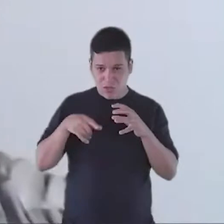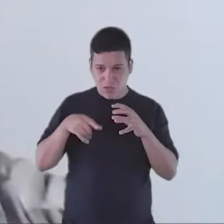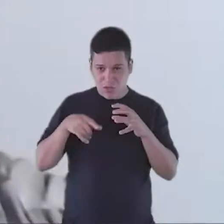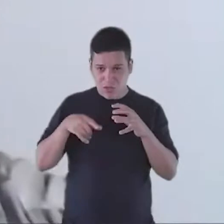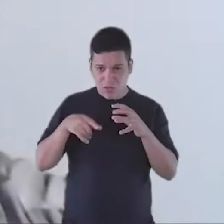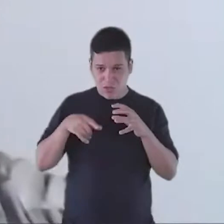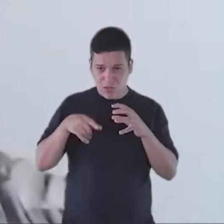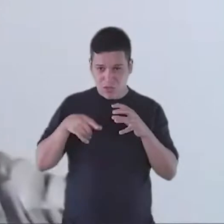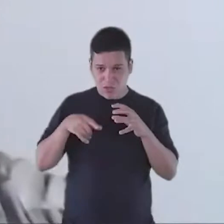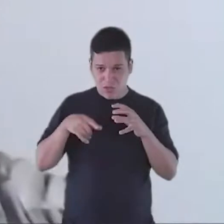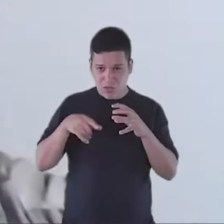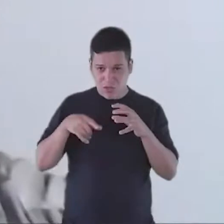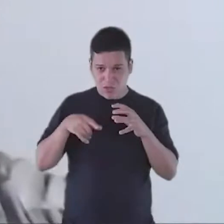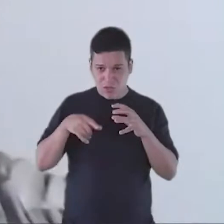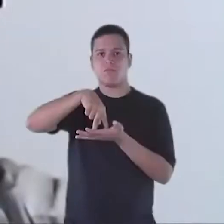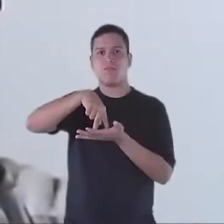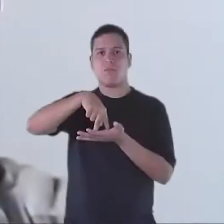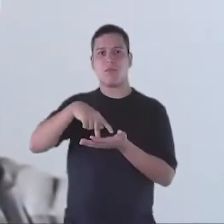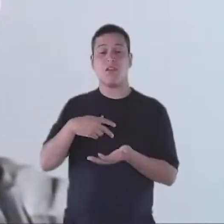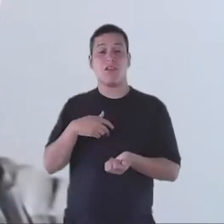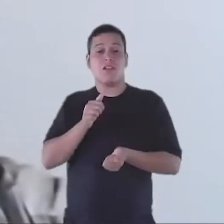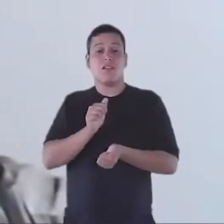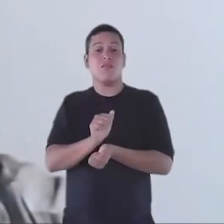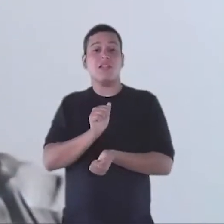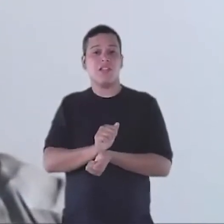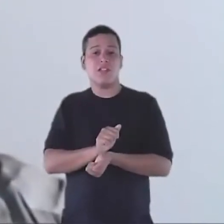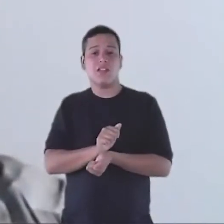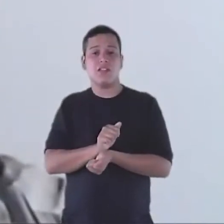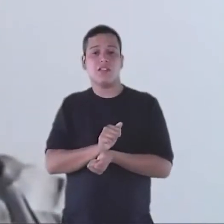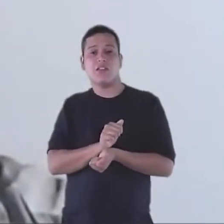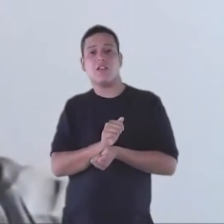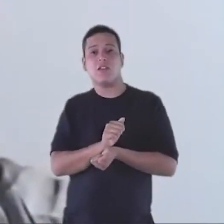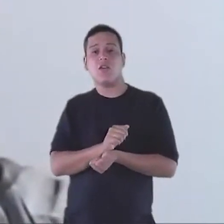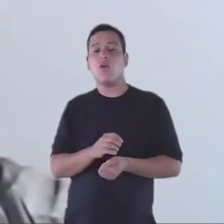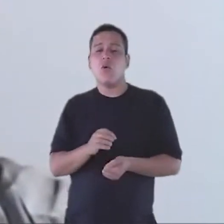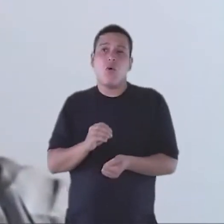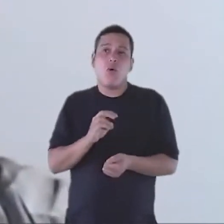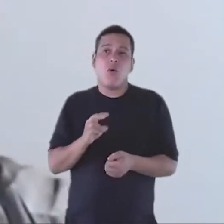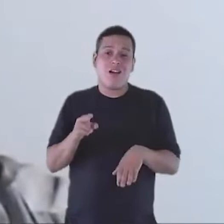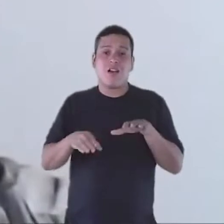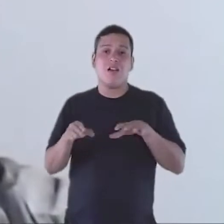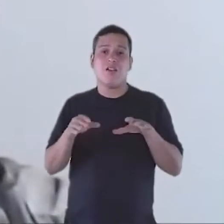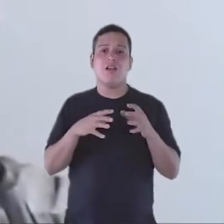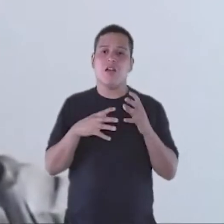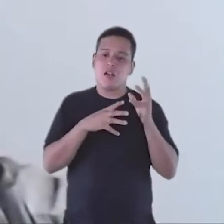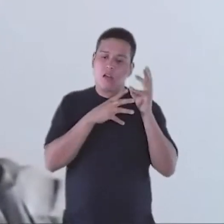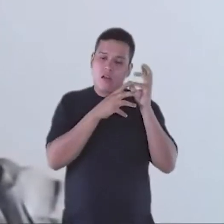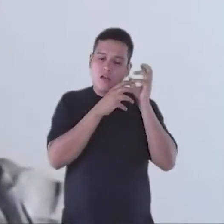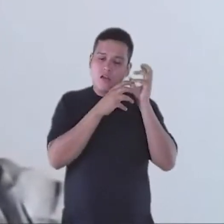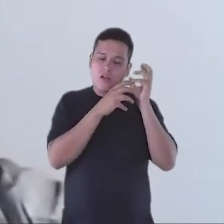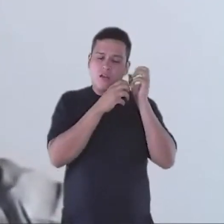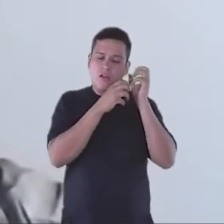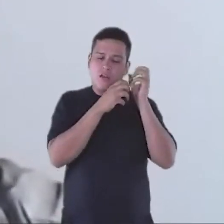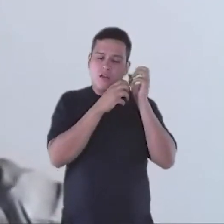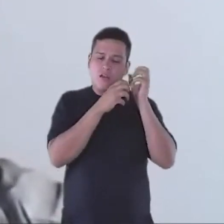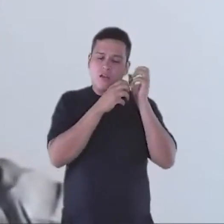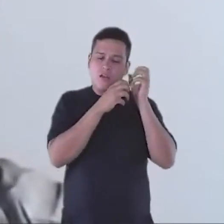pé, à espera, ou dormir na